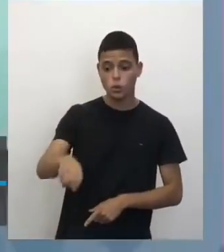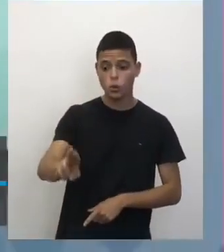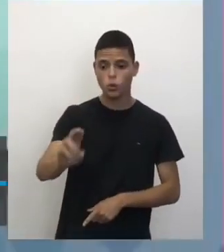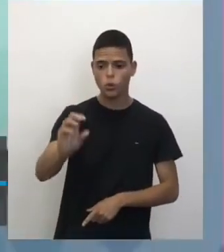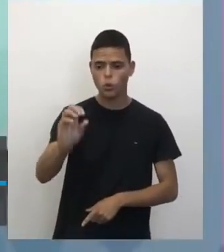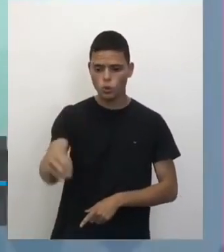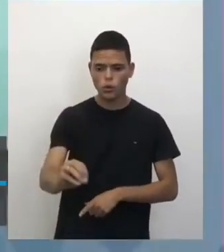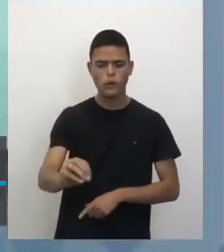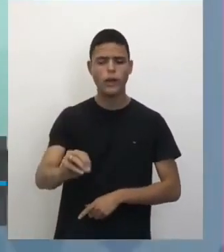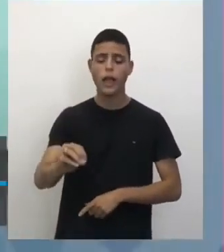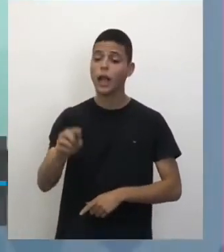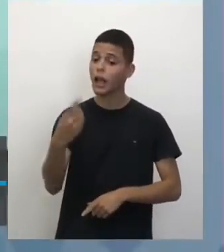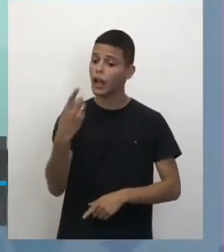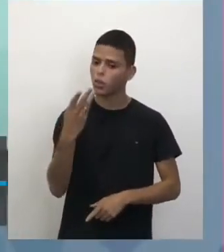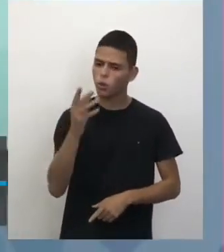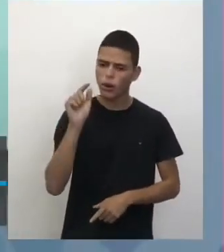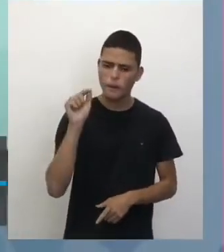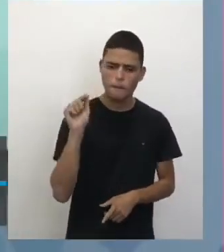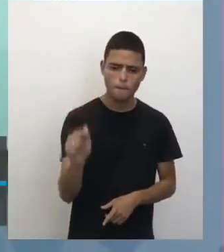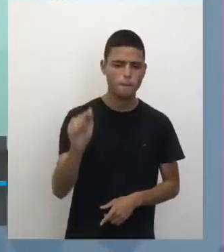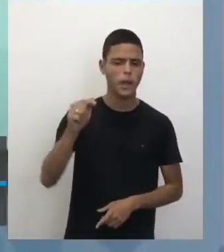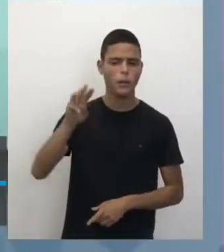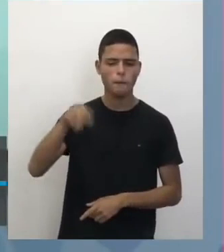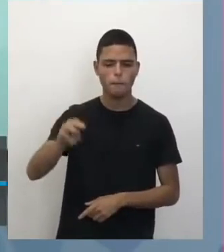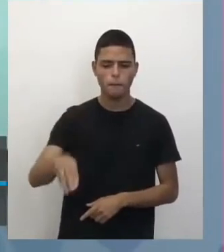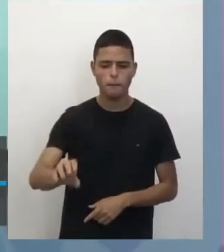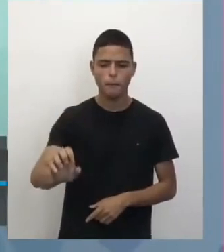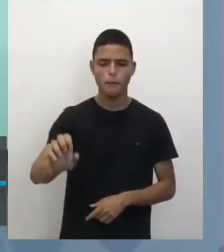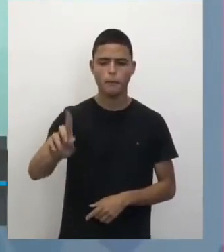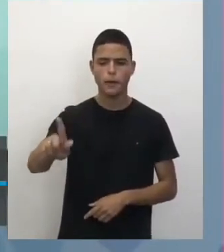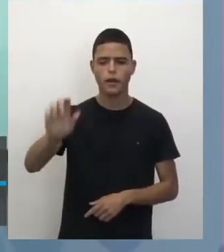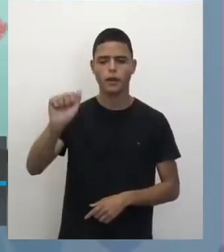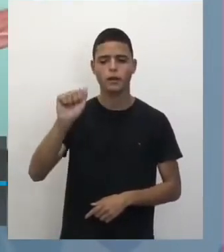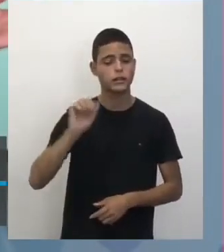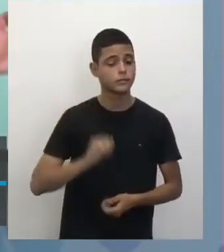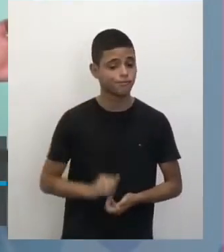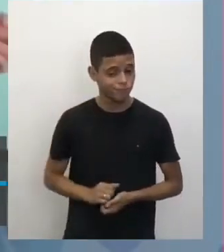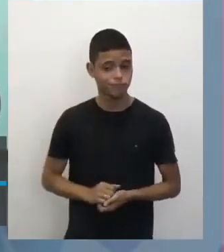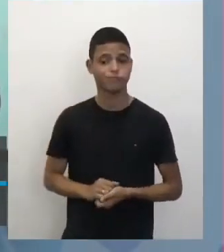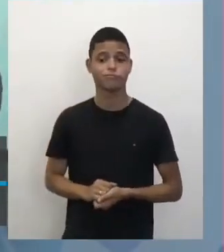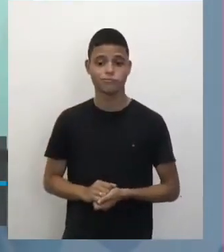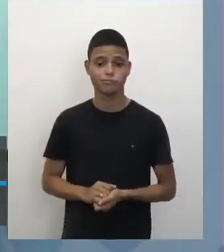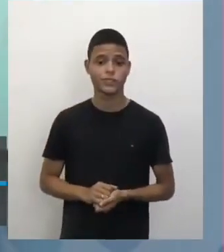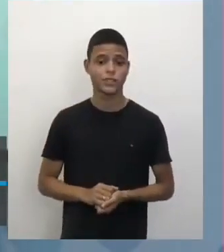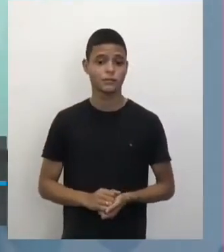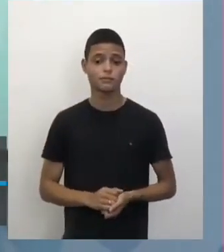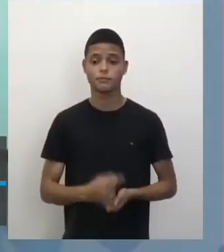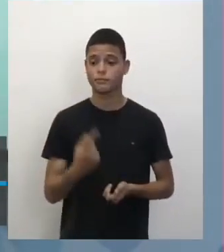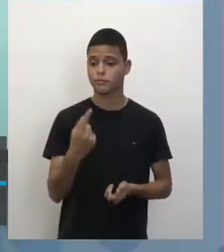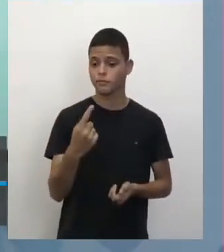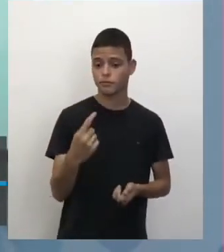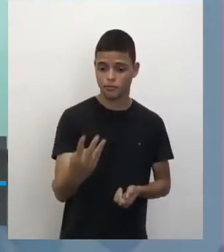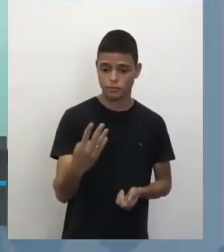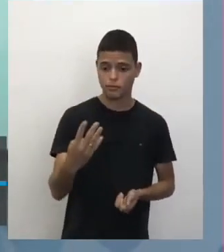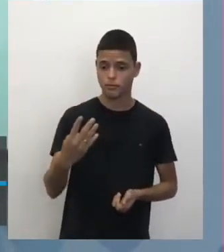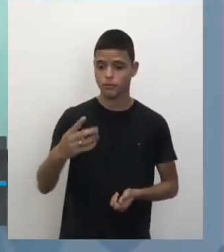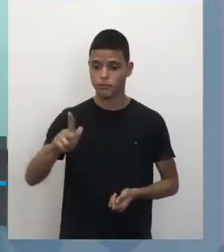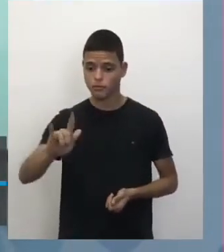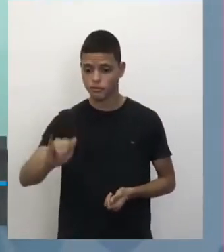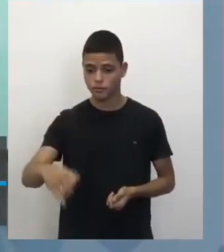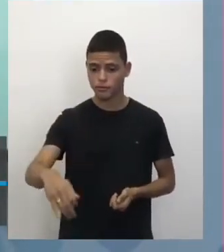mil megawatts, né? Ou watts, né? E eu falei 14 GB, lembra que é só uma questão de unidade,